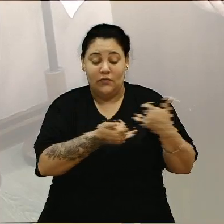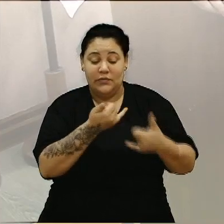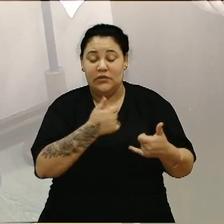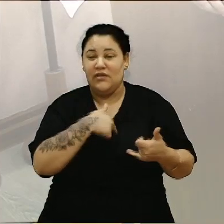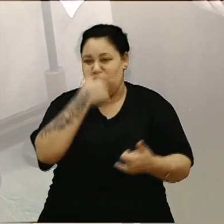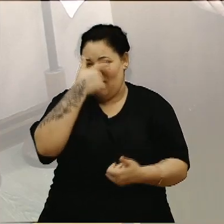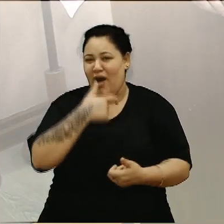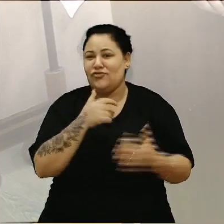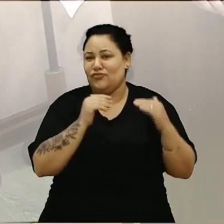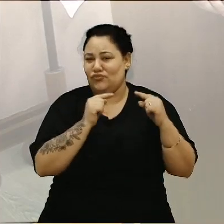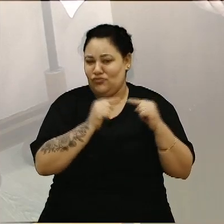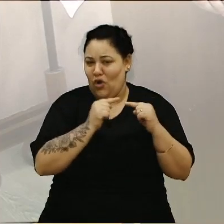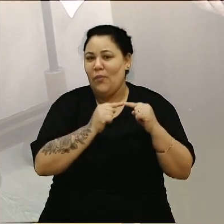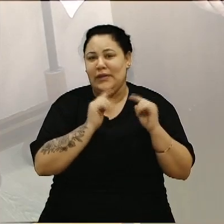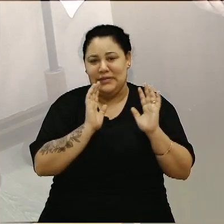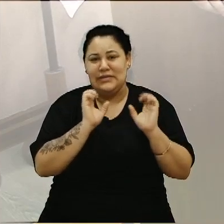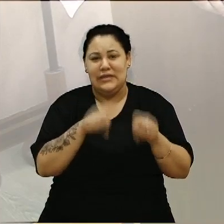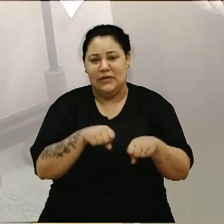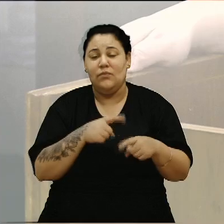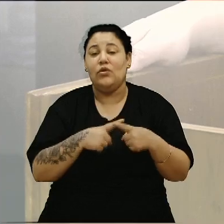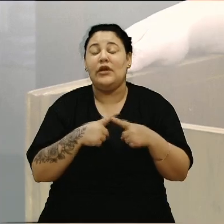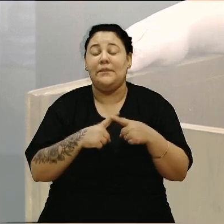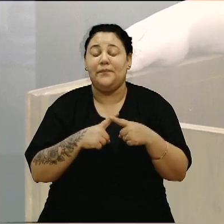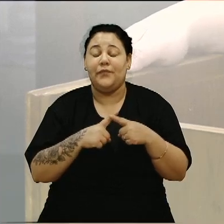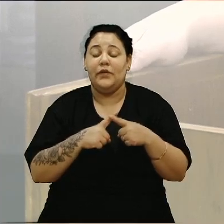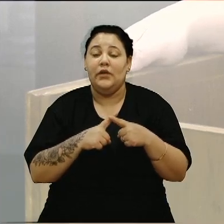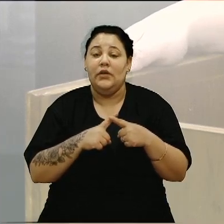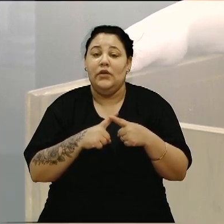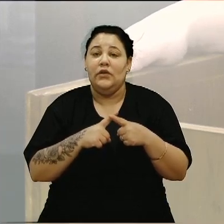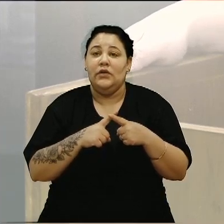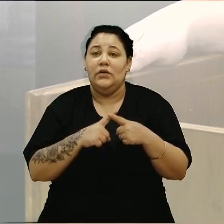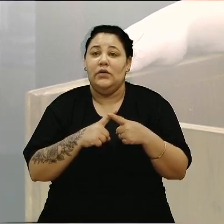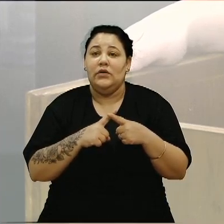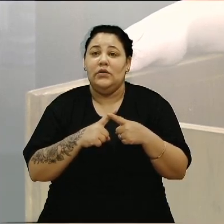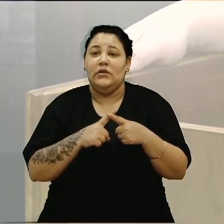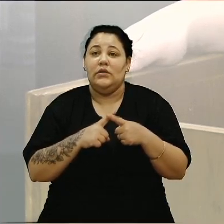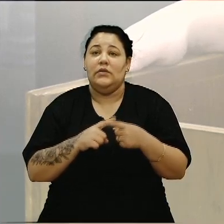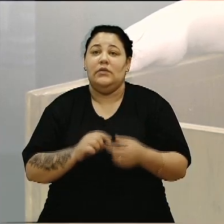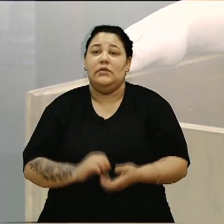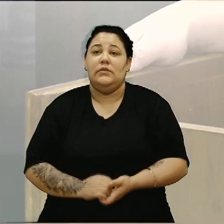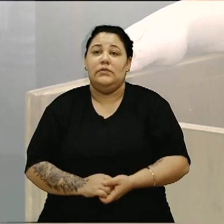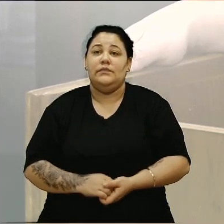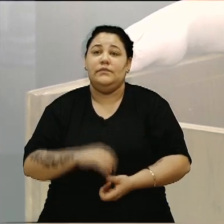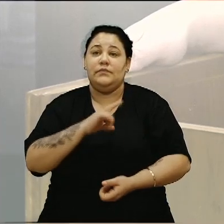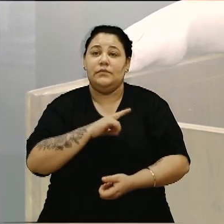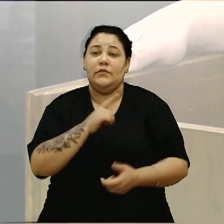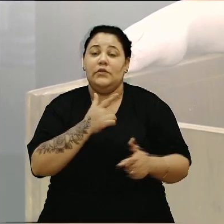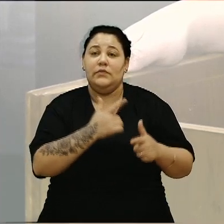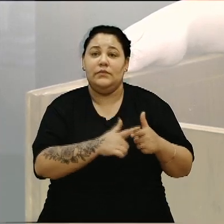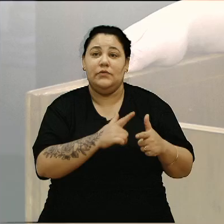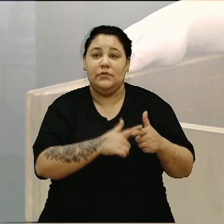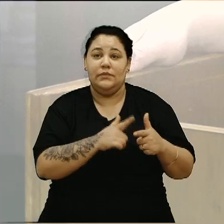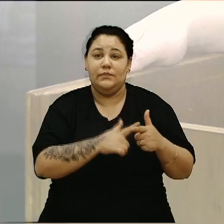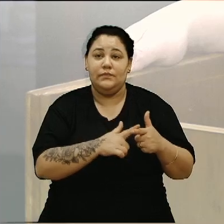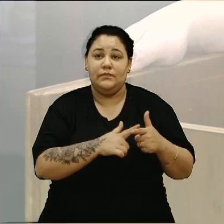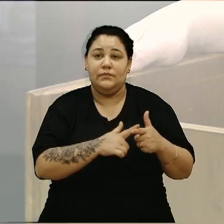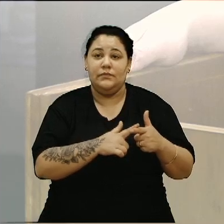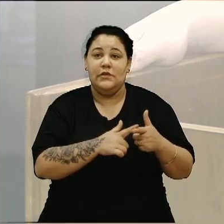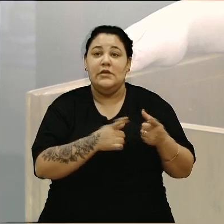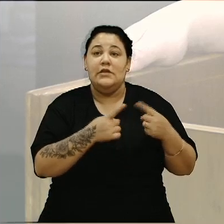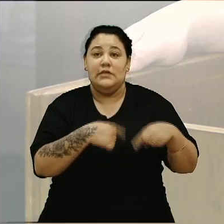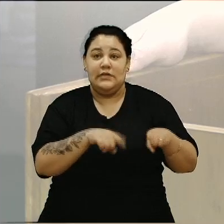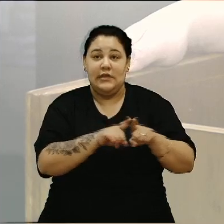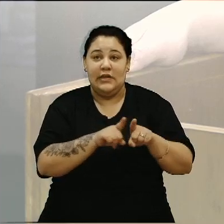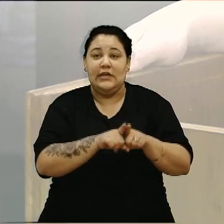muito pertinente. Uma pela seguinte situação. Quando deu problema na barragem da Albó, acho que todo mundo